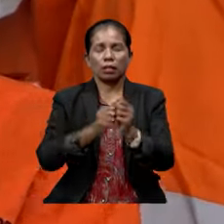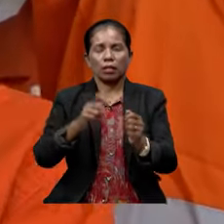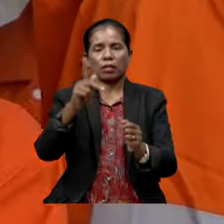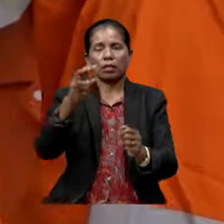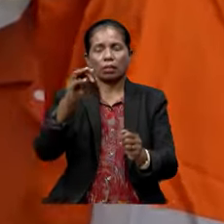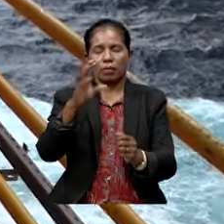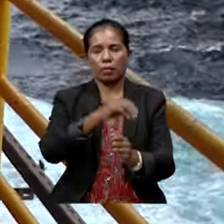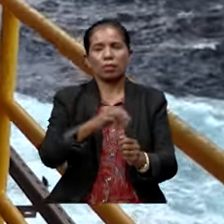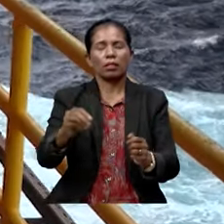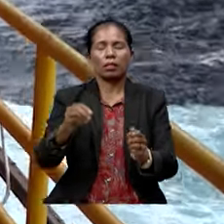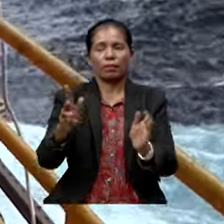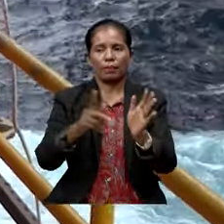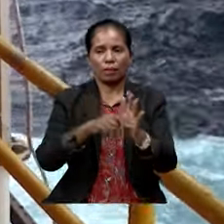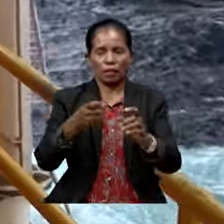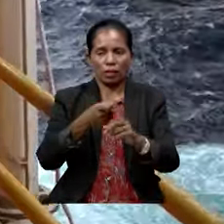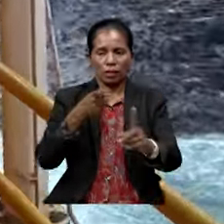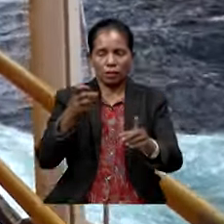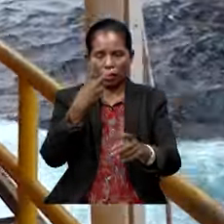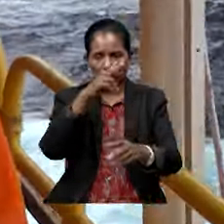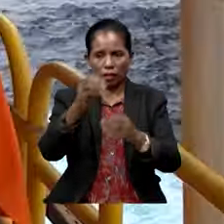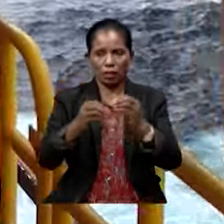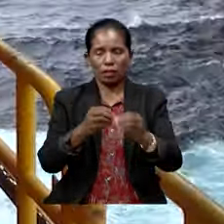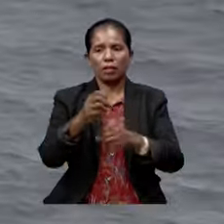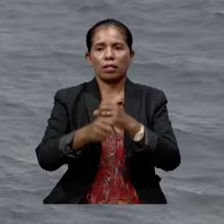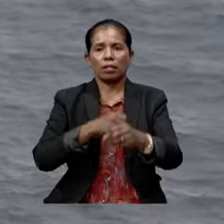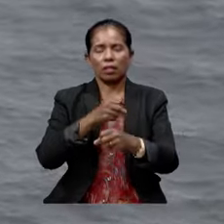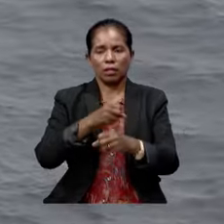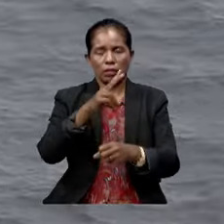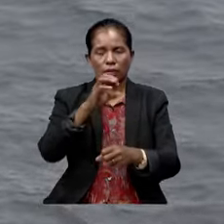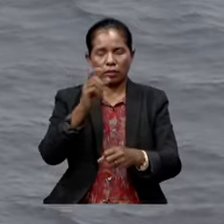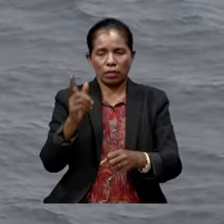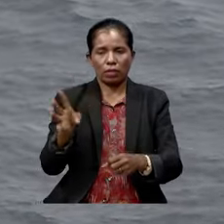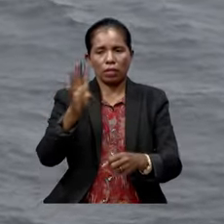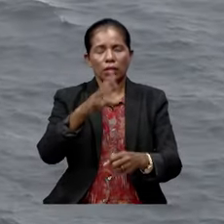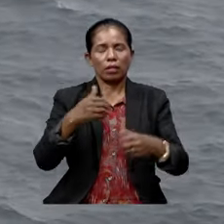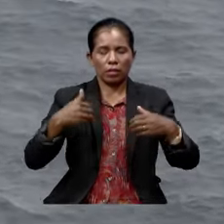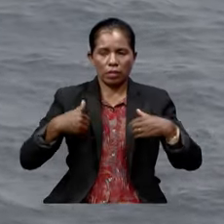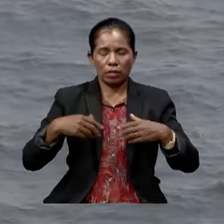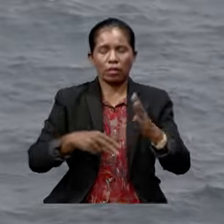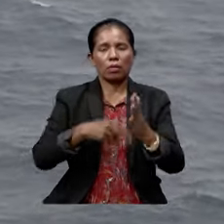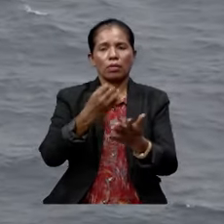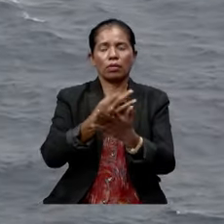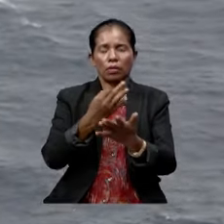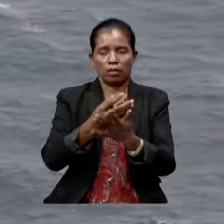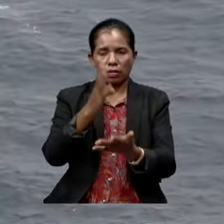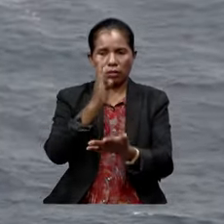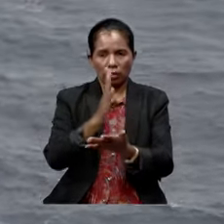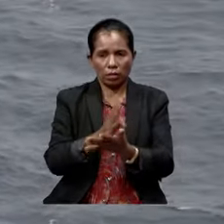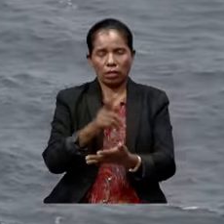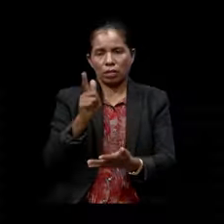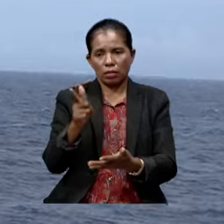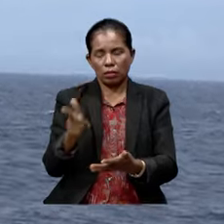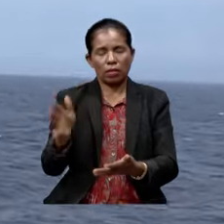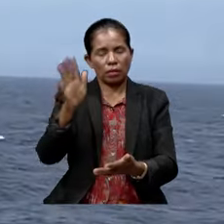ato Slima Husi Darwin hala on operação desetina rihun ruahat A moço receita liu dólar americano bilhão ruanulu